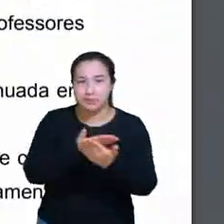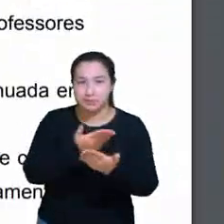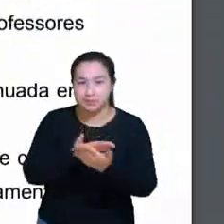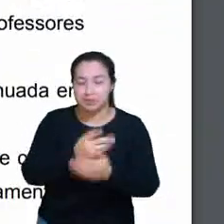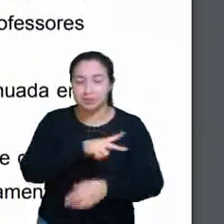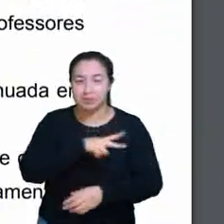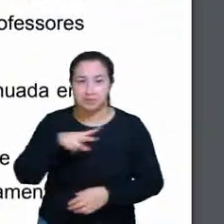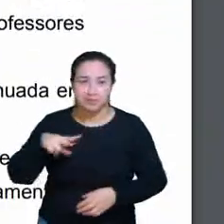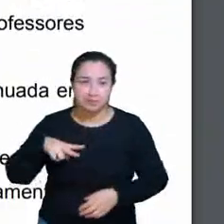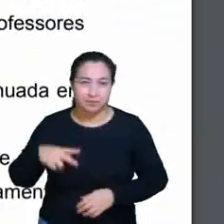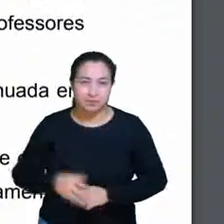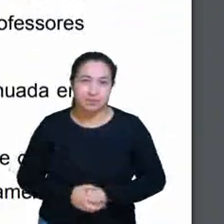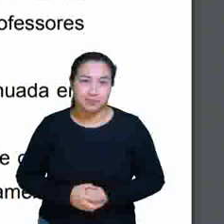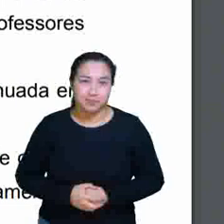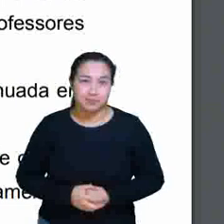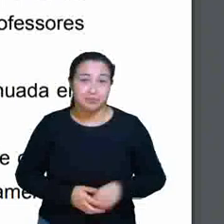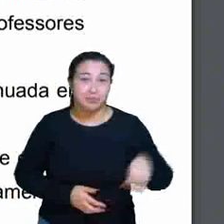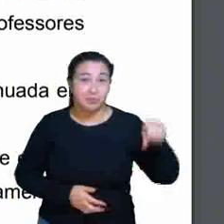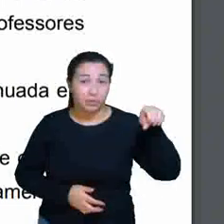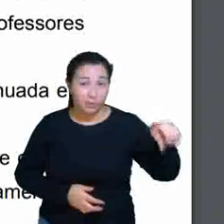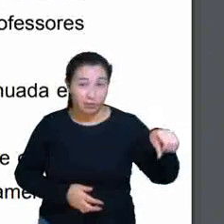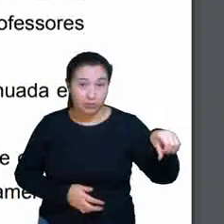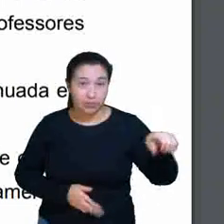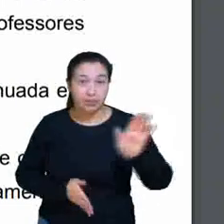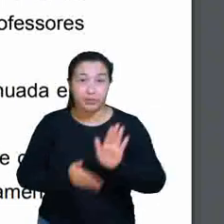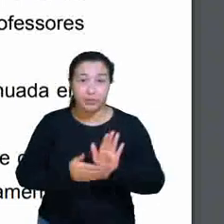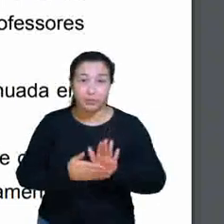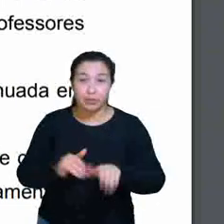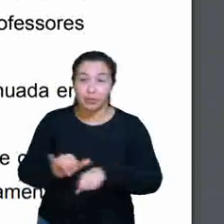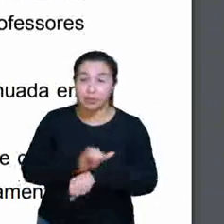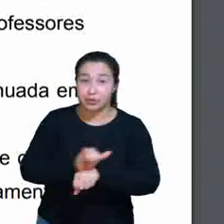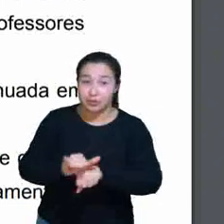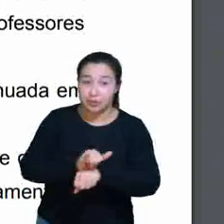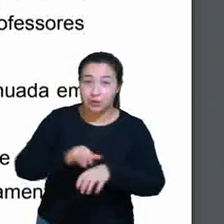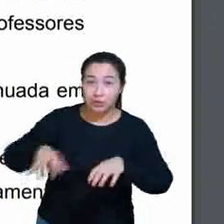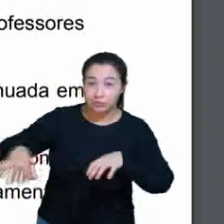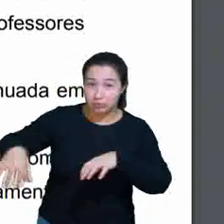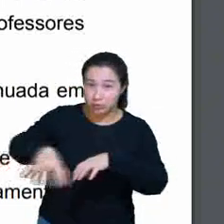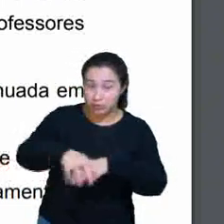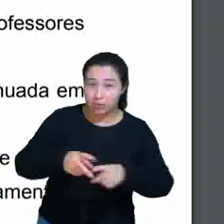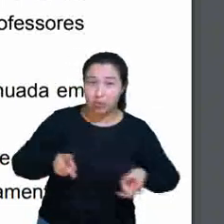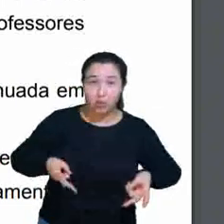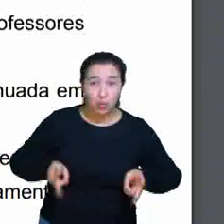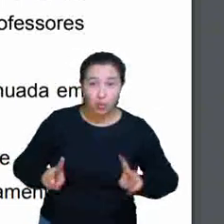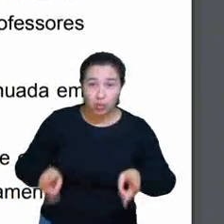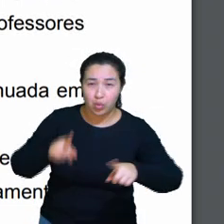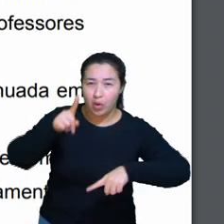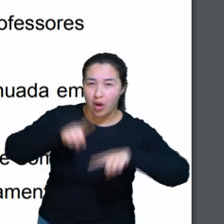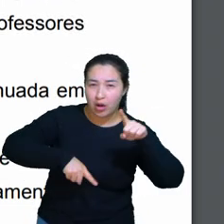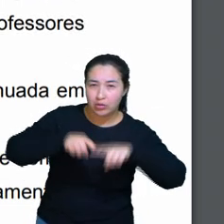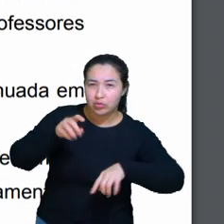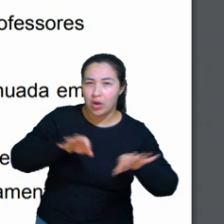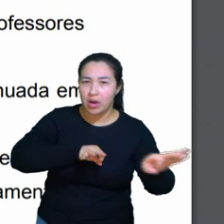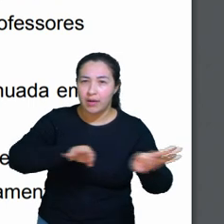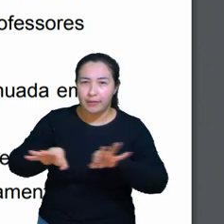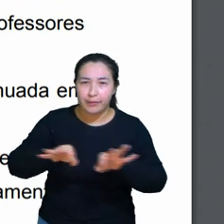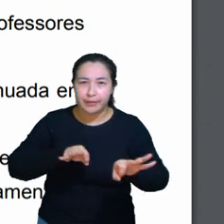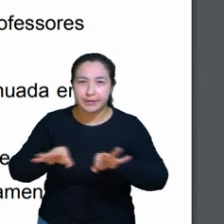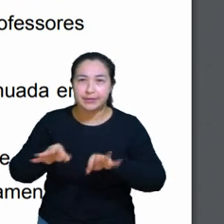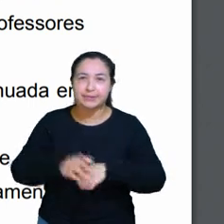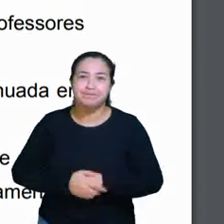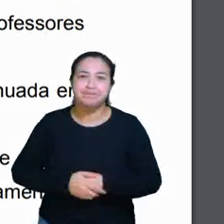pública propor estratégias regionalizar e permanentes para articular